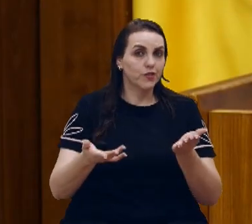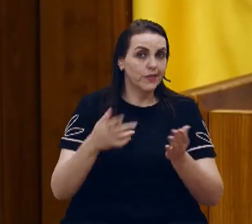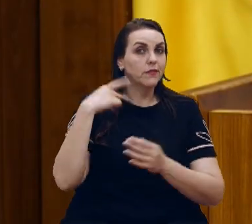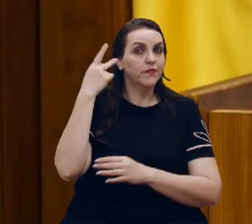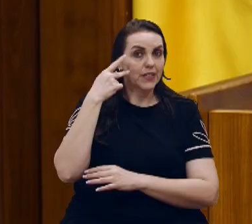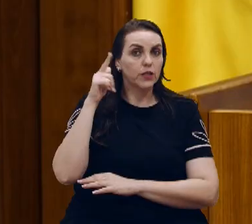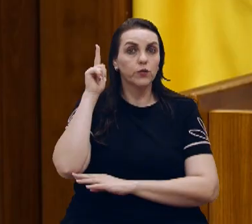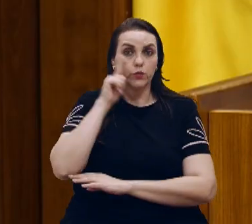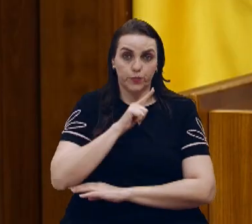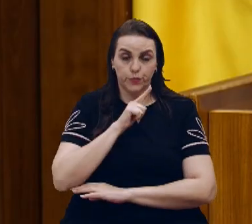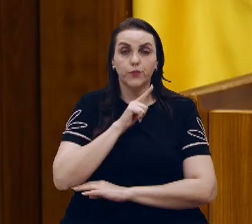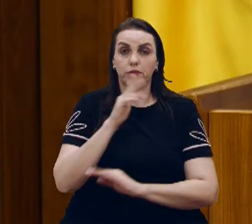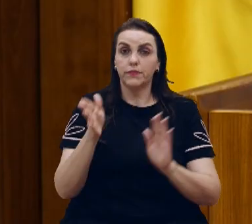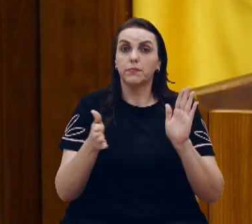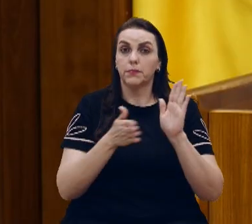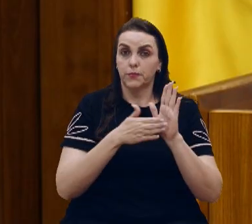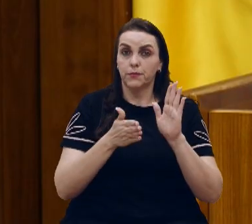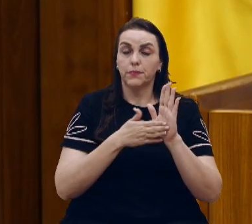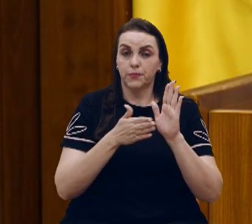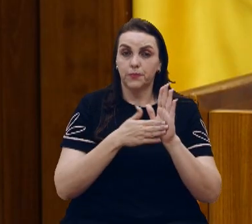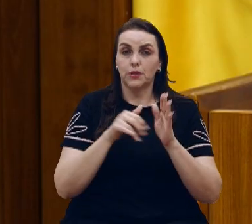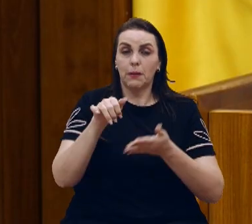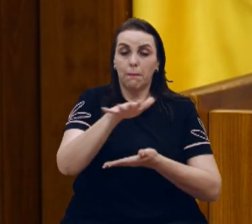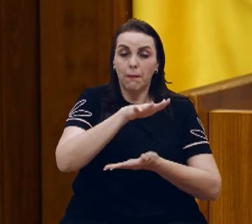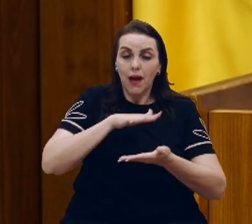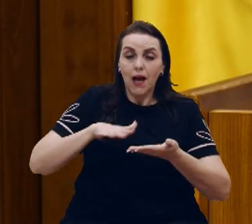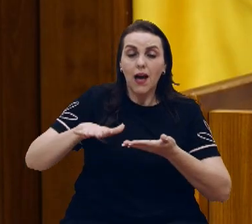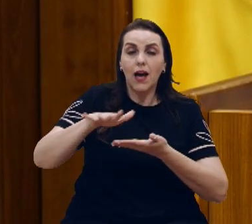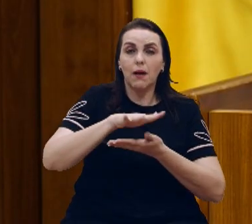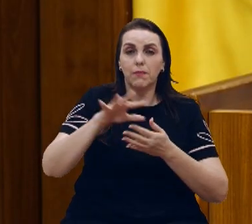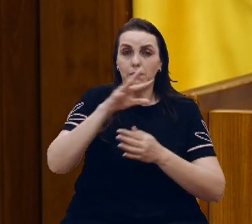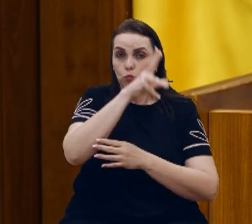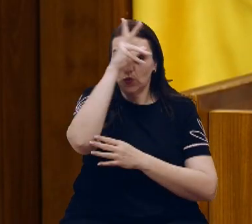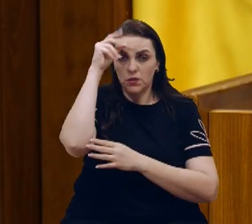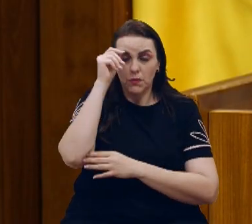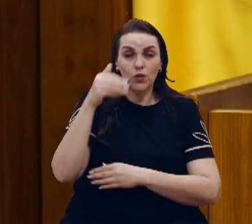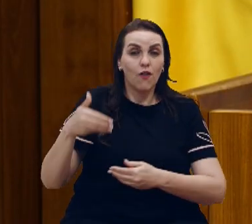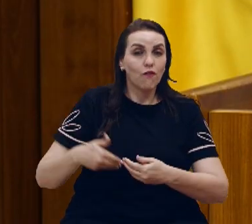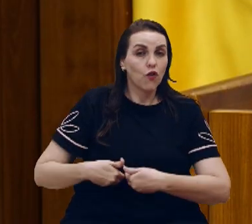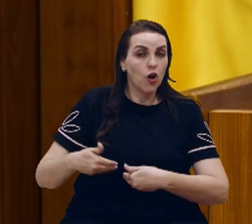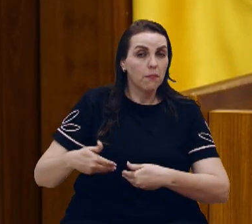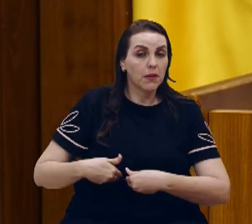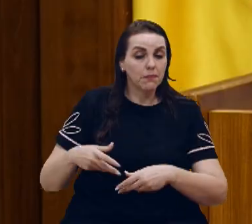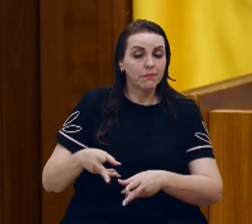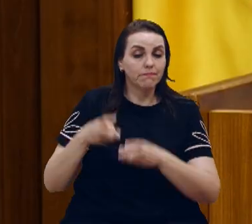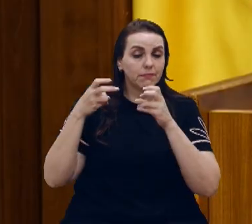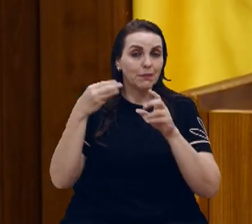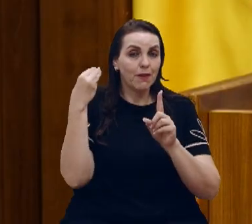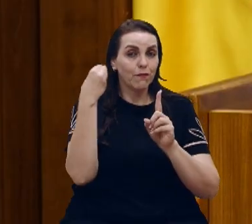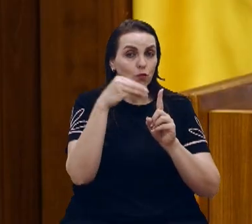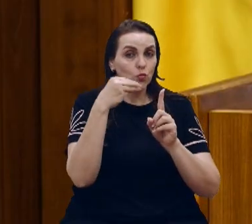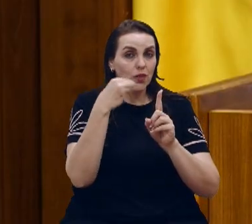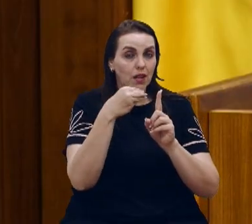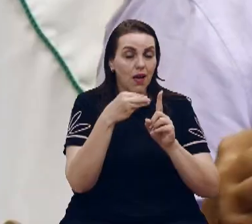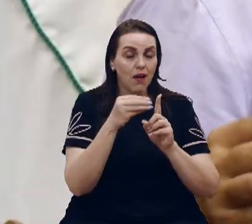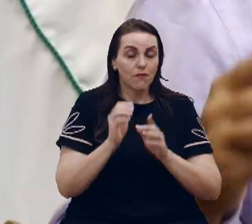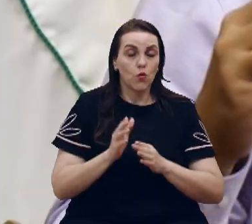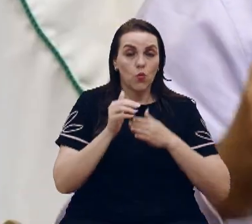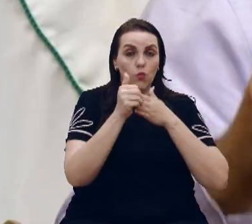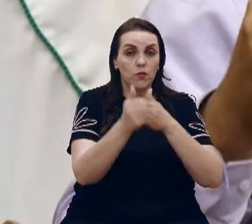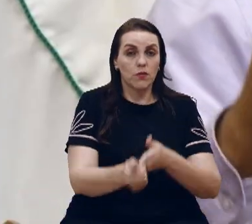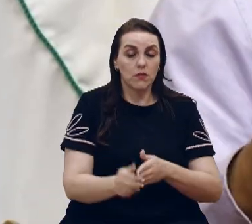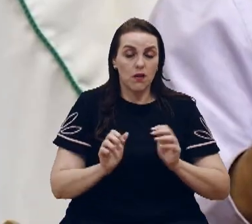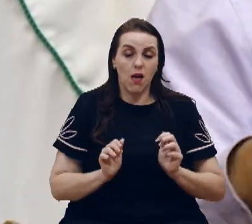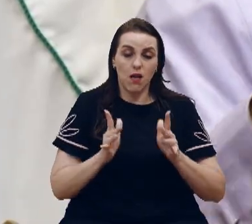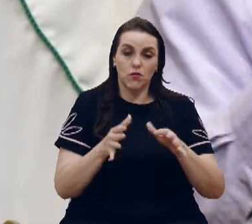vereador Lucas propõe o Mapa Municipal da Fome para identificar vulneráveis e orientar ações mais